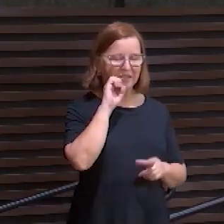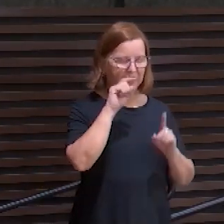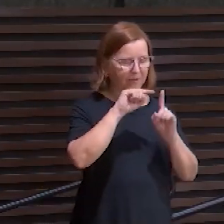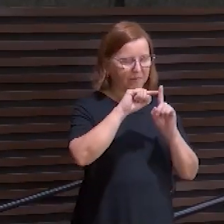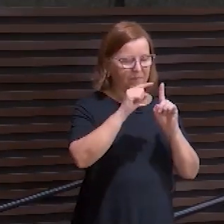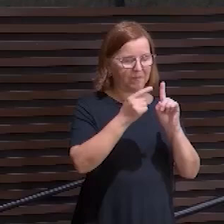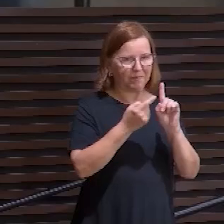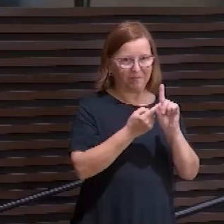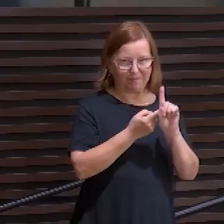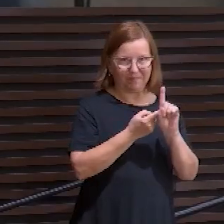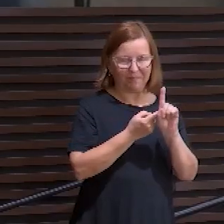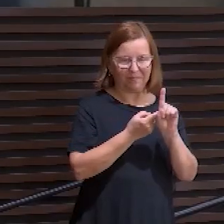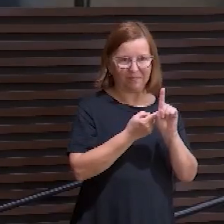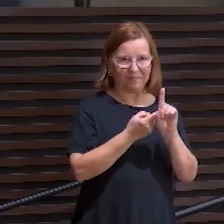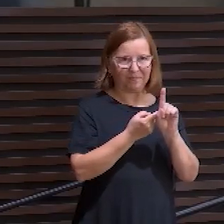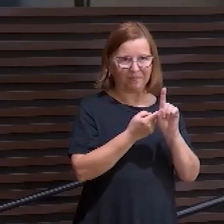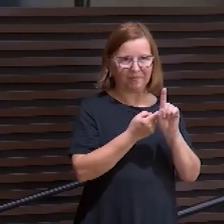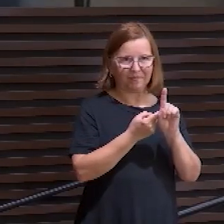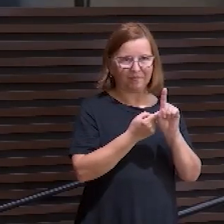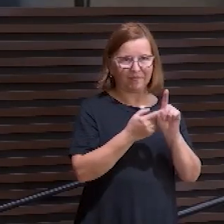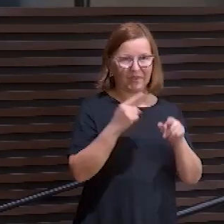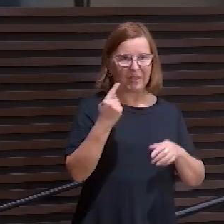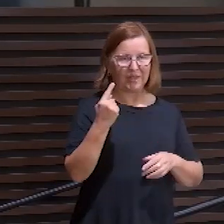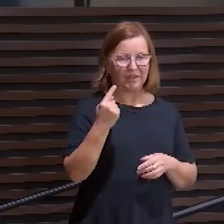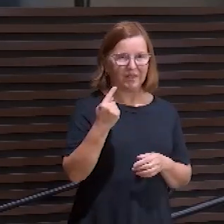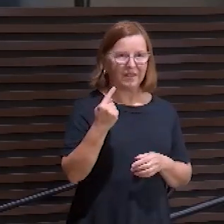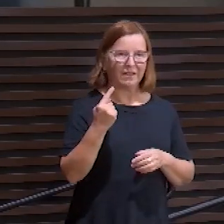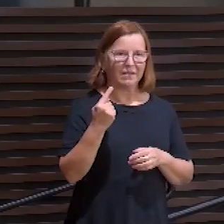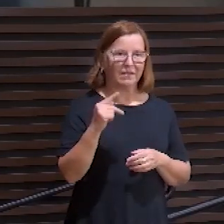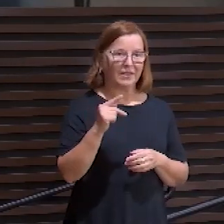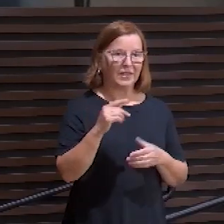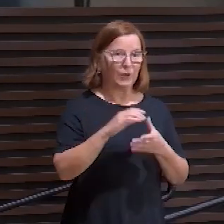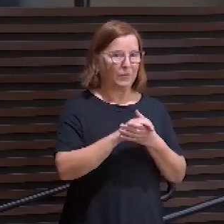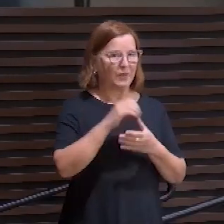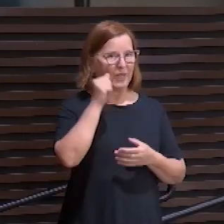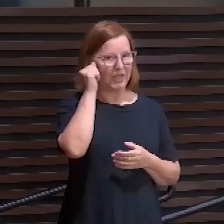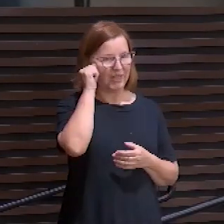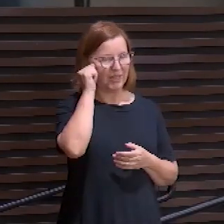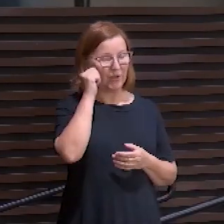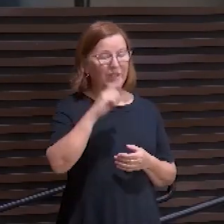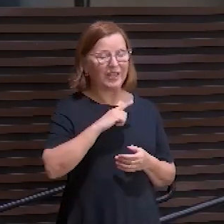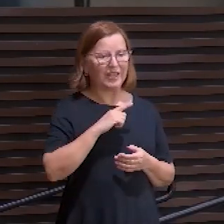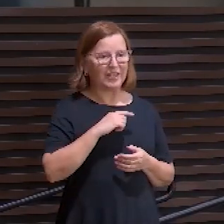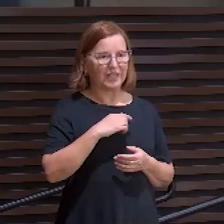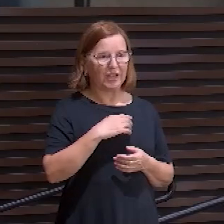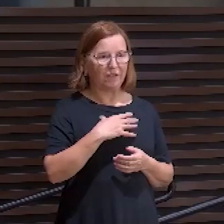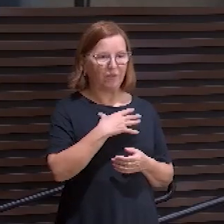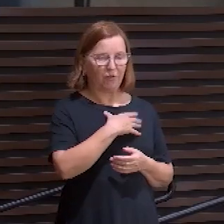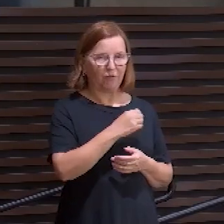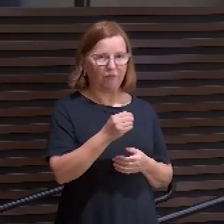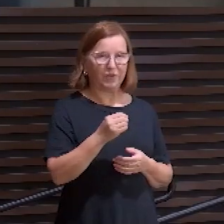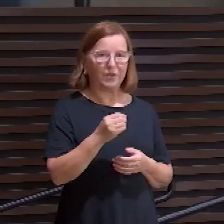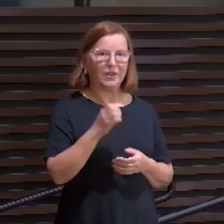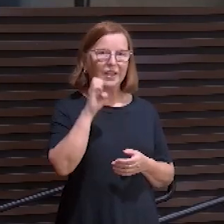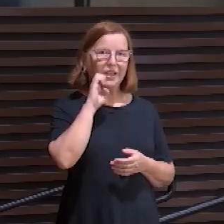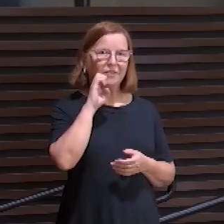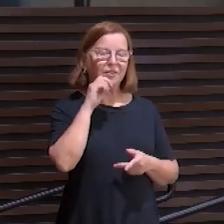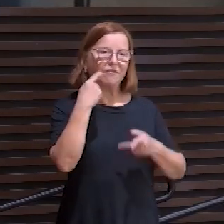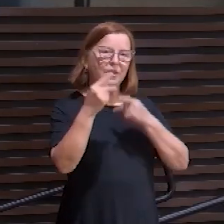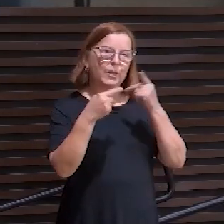engravidou-se do seu marido Adão e teve o filho, ela diz uma